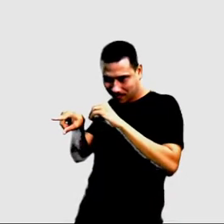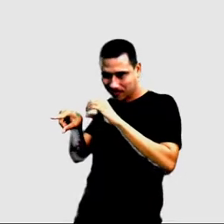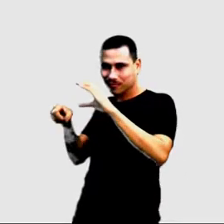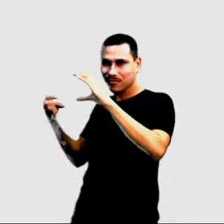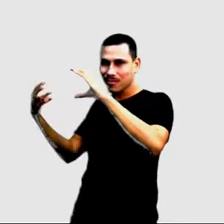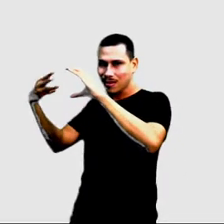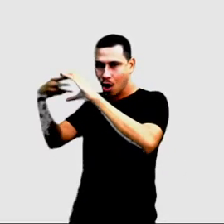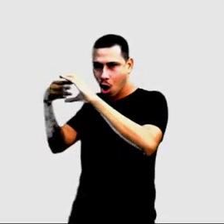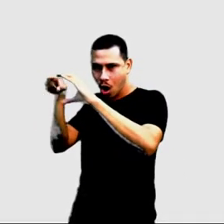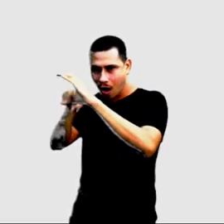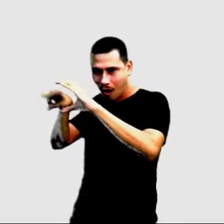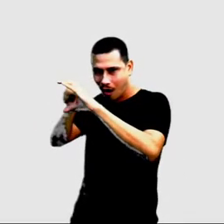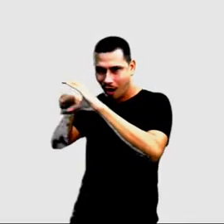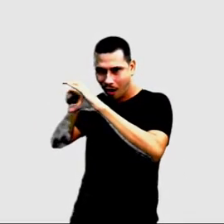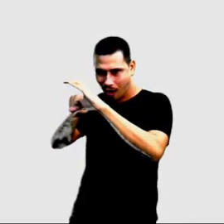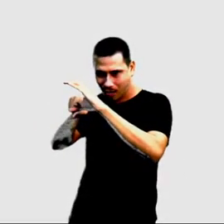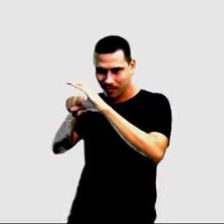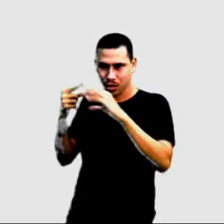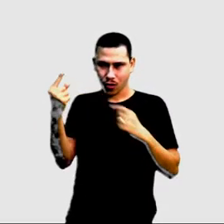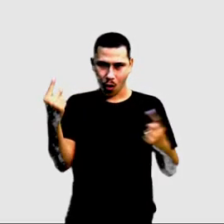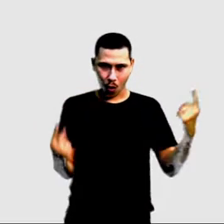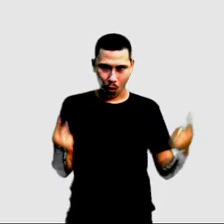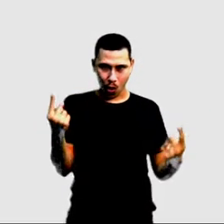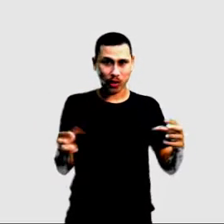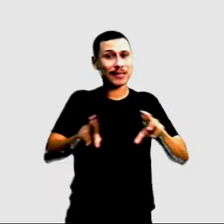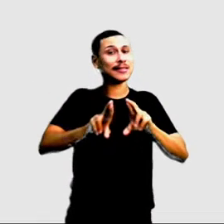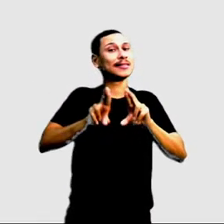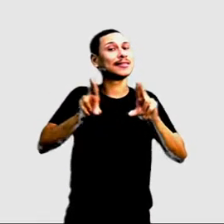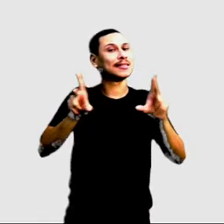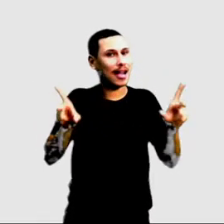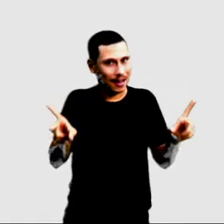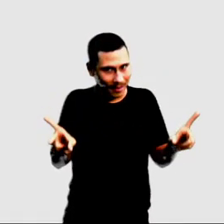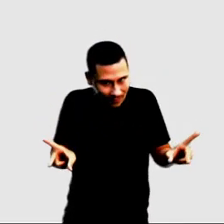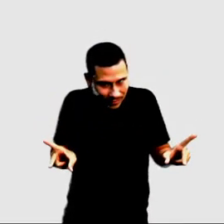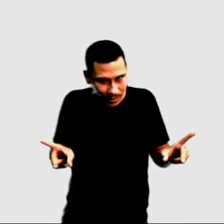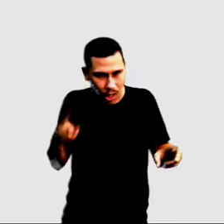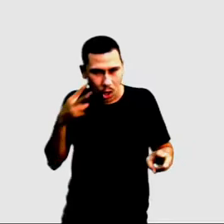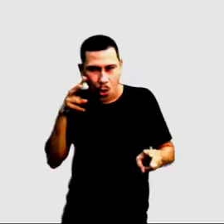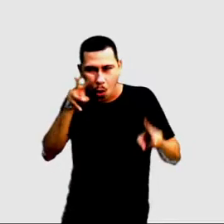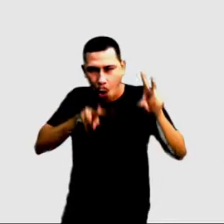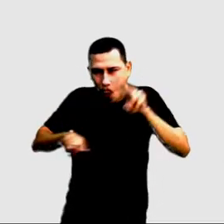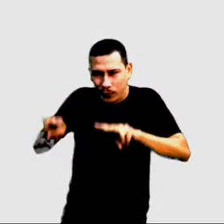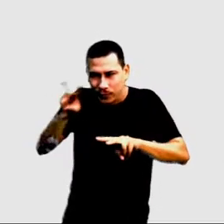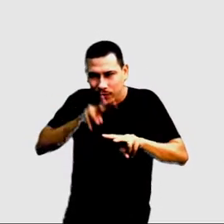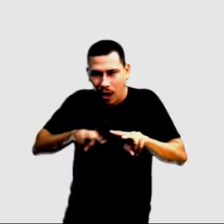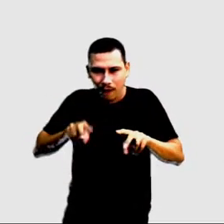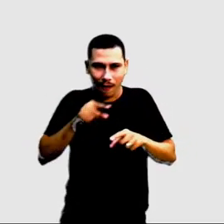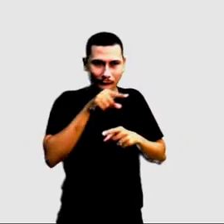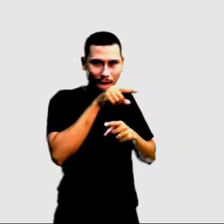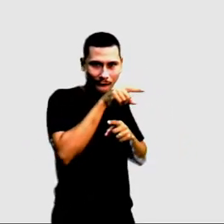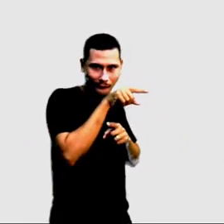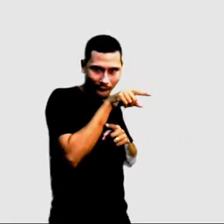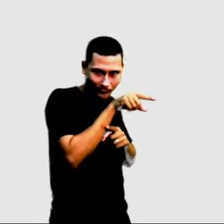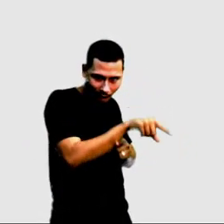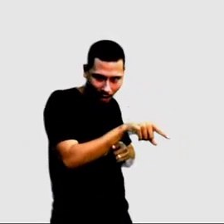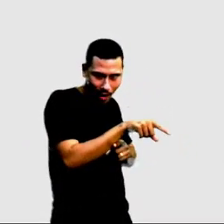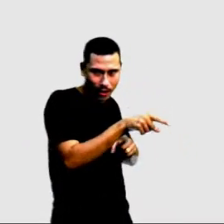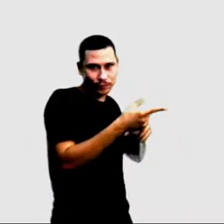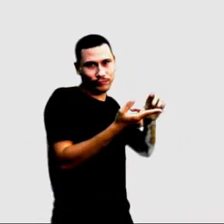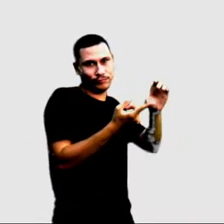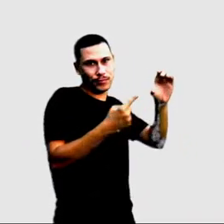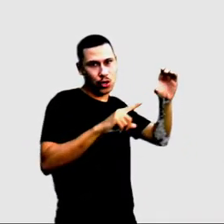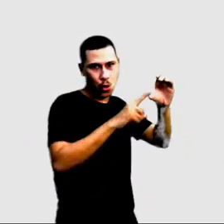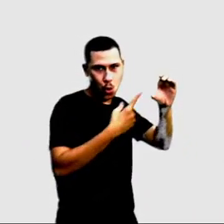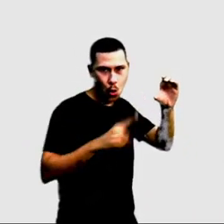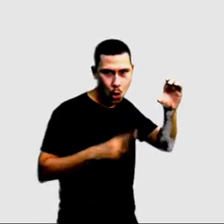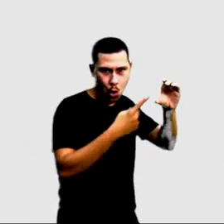mitocôndrias. Então, se você observar que essas células são unicelulares, só tem uma célula. E